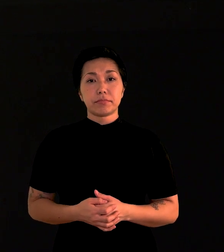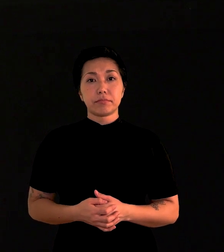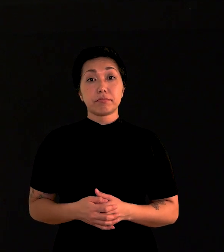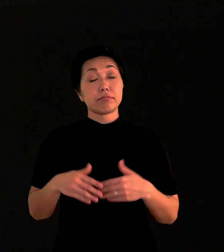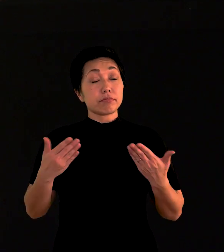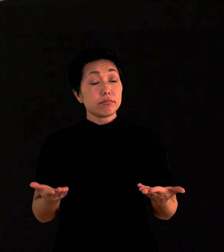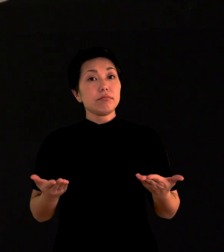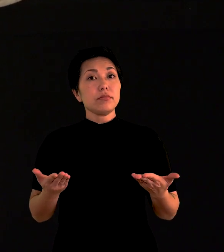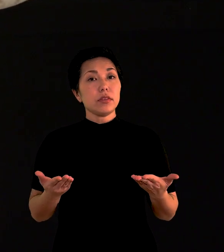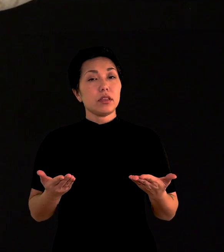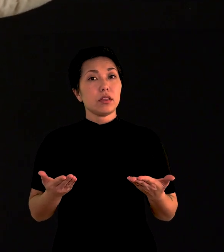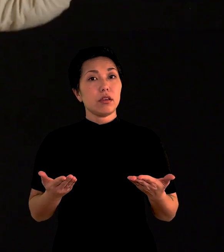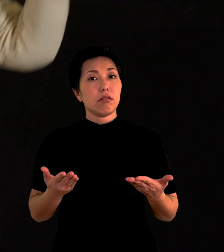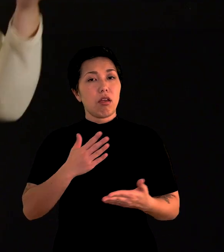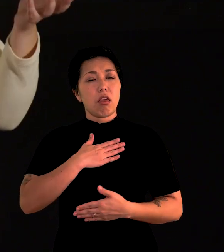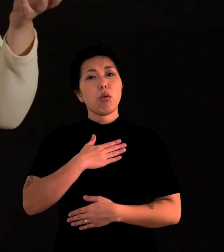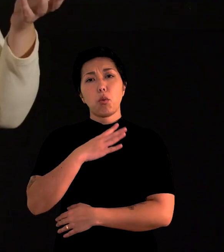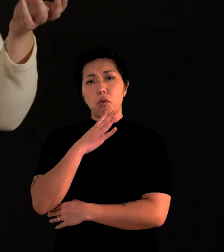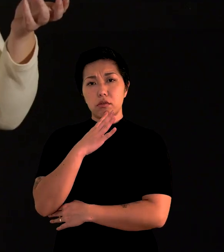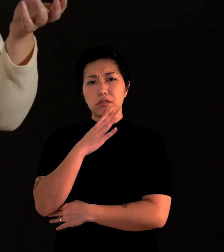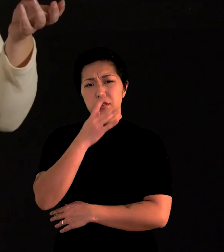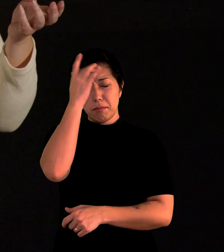primordial ali, primária, né? Então, assim,